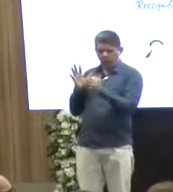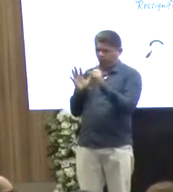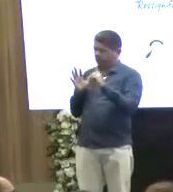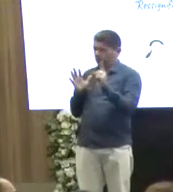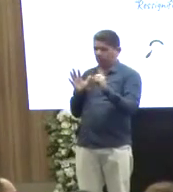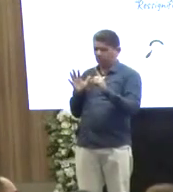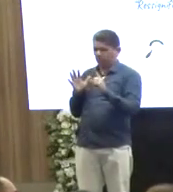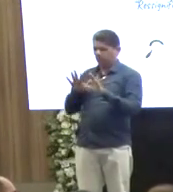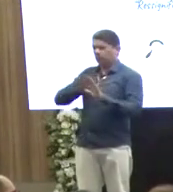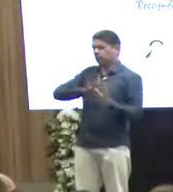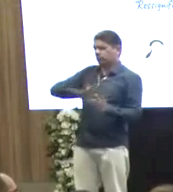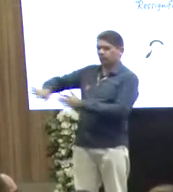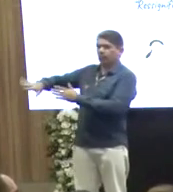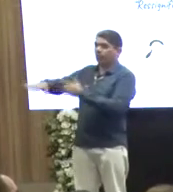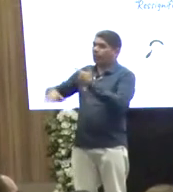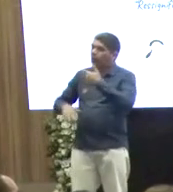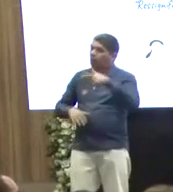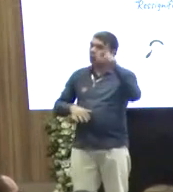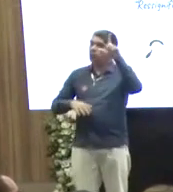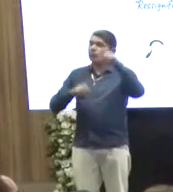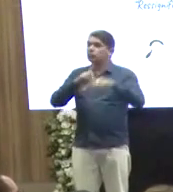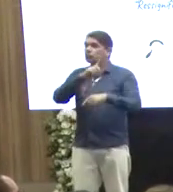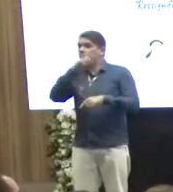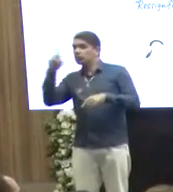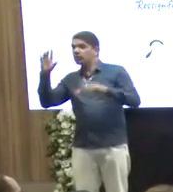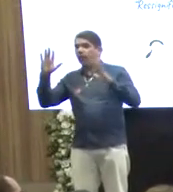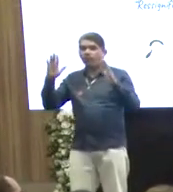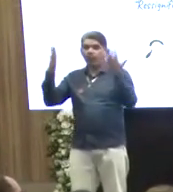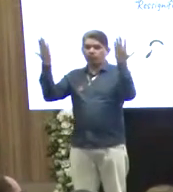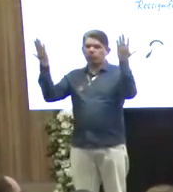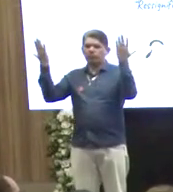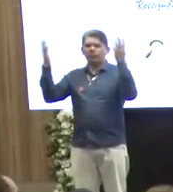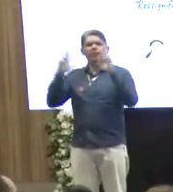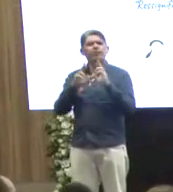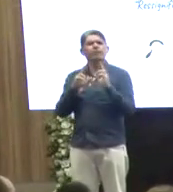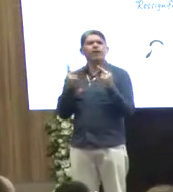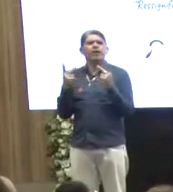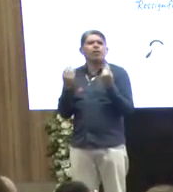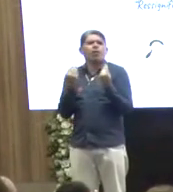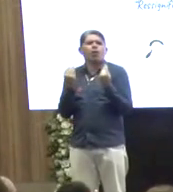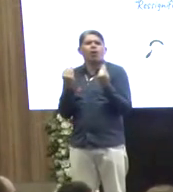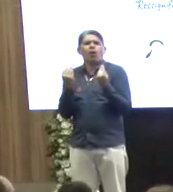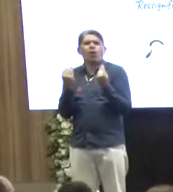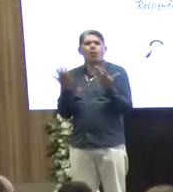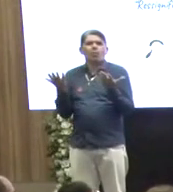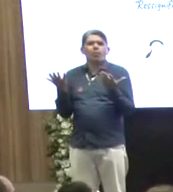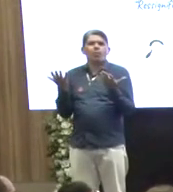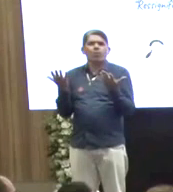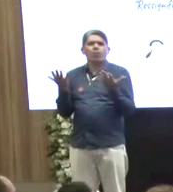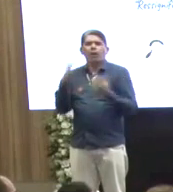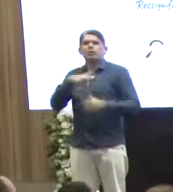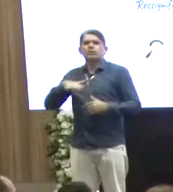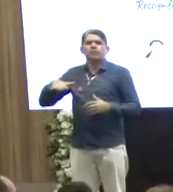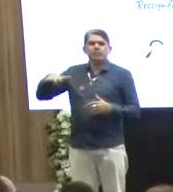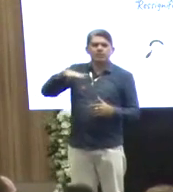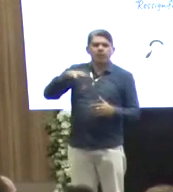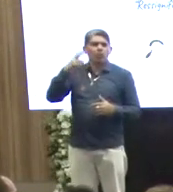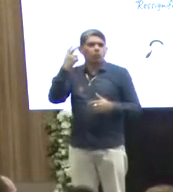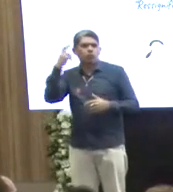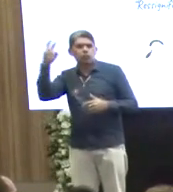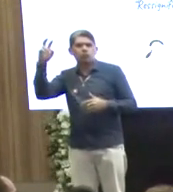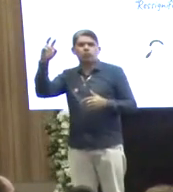normalizadas, cheias de discriminação, cheias de exclusão. E a gente olha para essas práticas e indaga essas práticas e fala, não mais desse